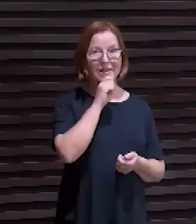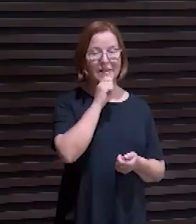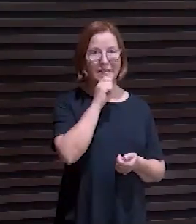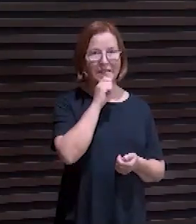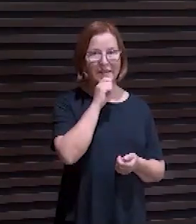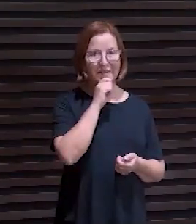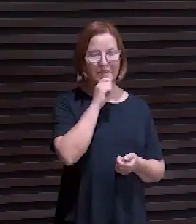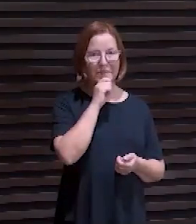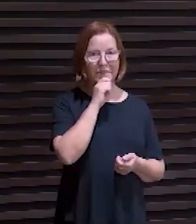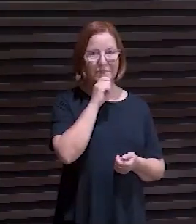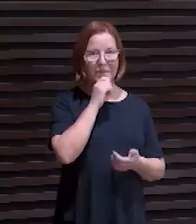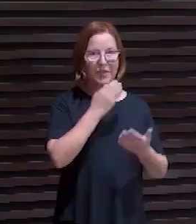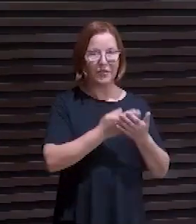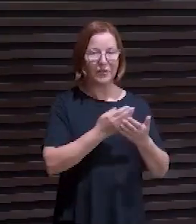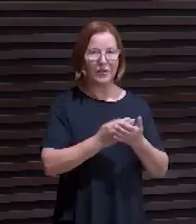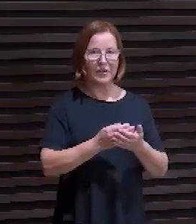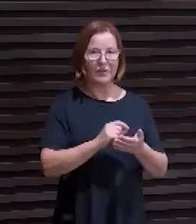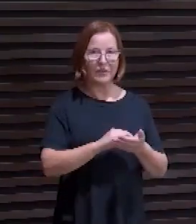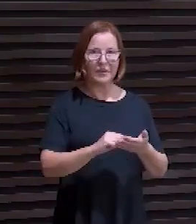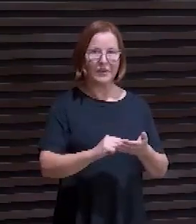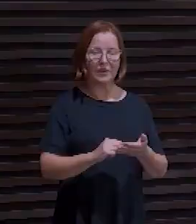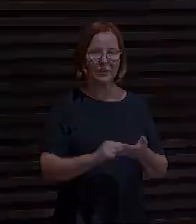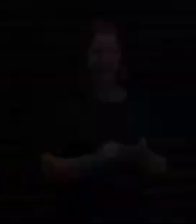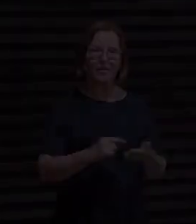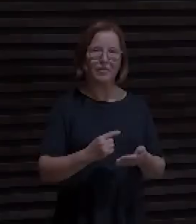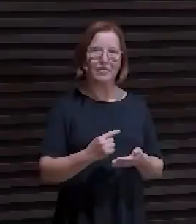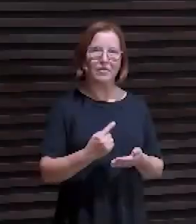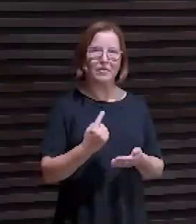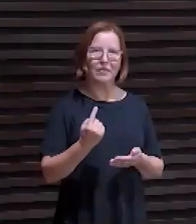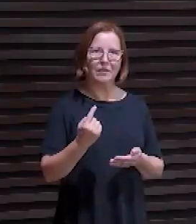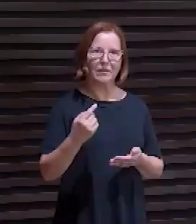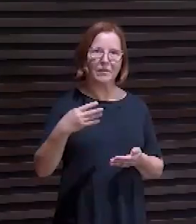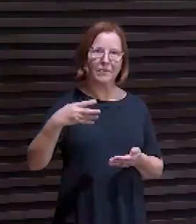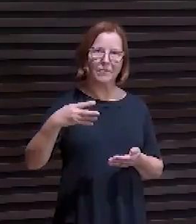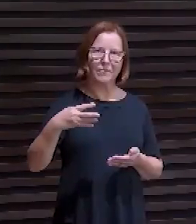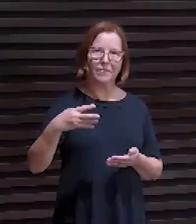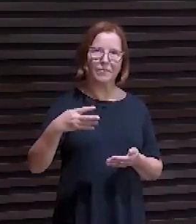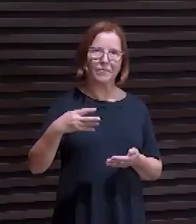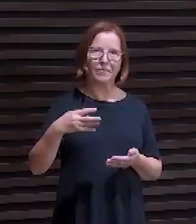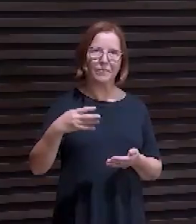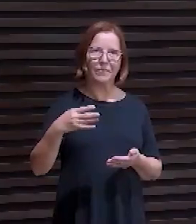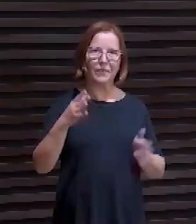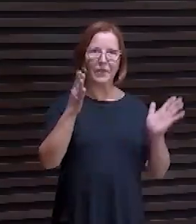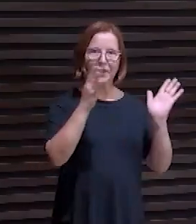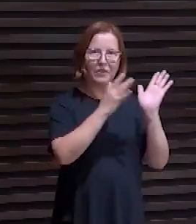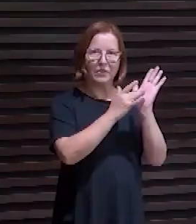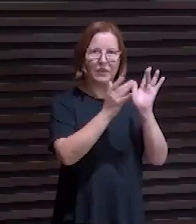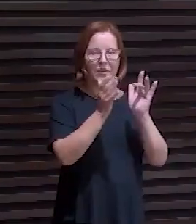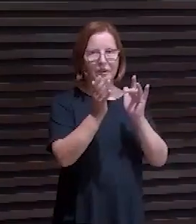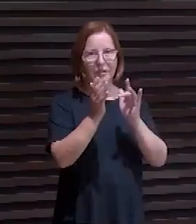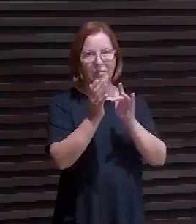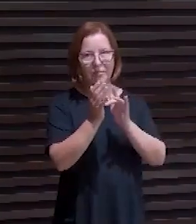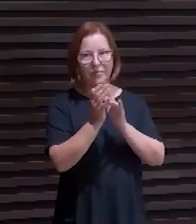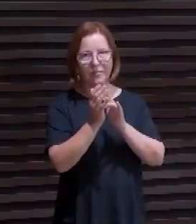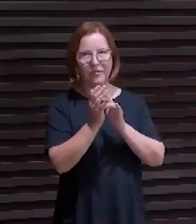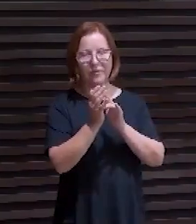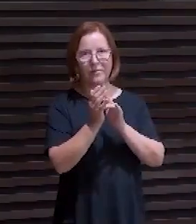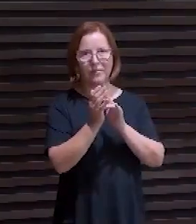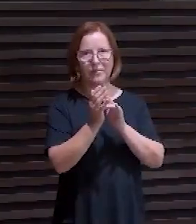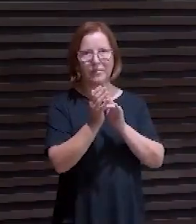nos versículos 14, 15 e 16. Tendo, pois,